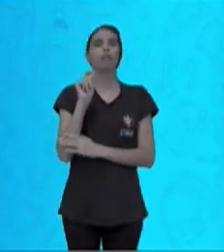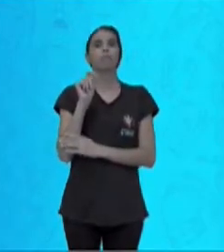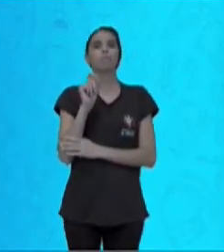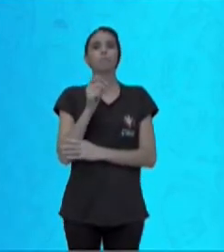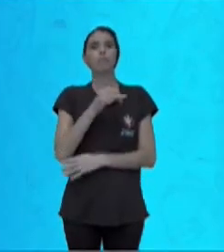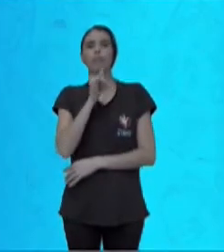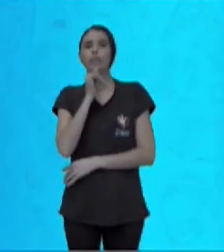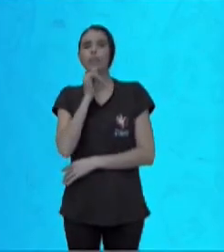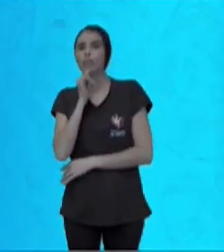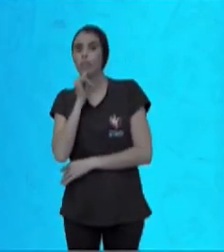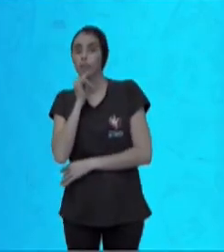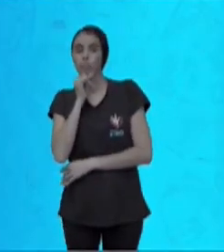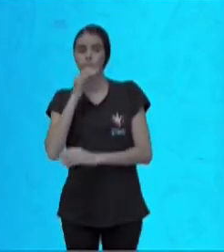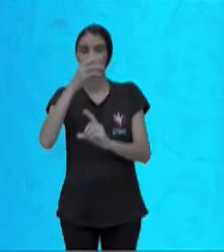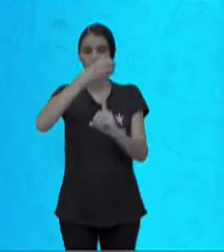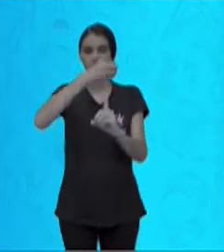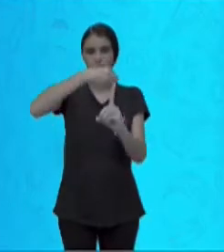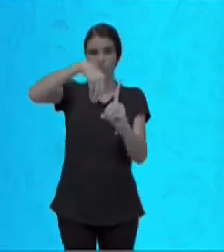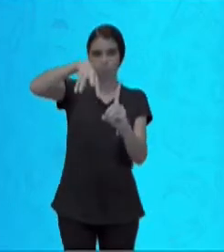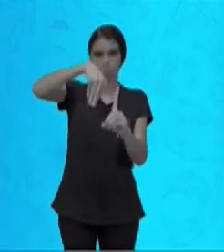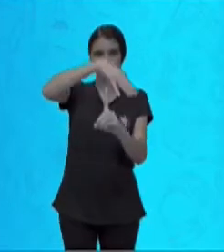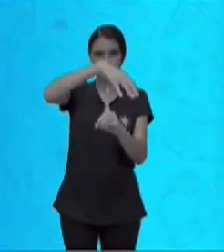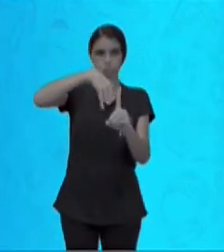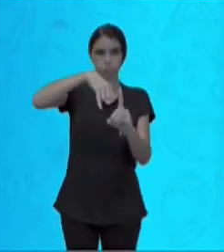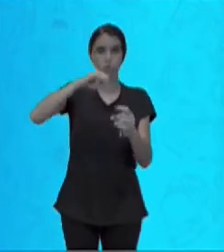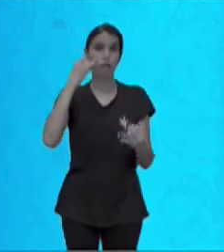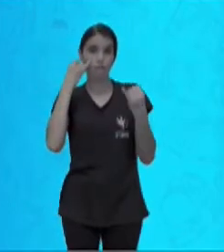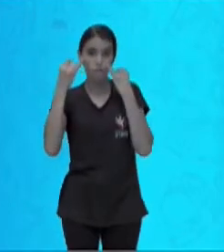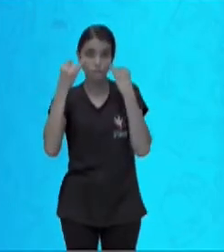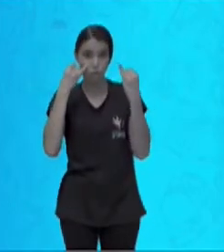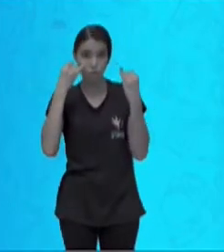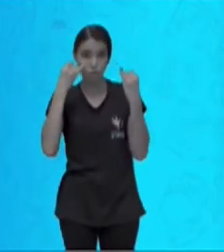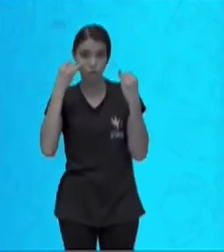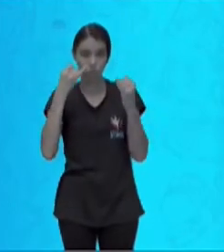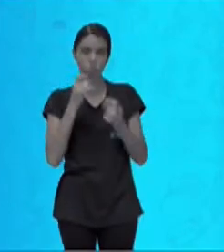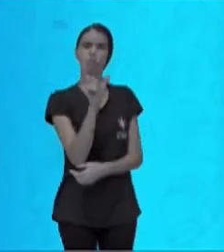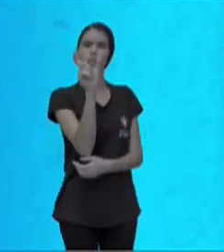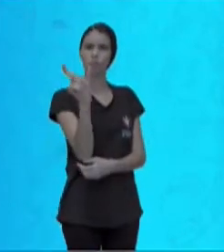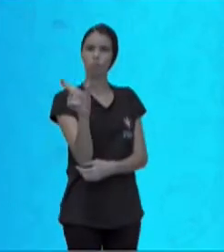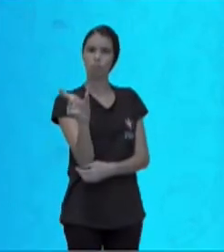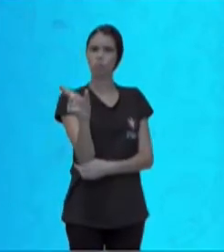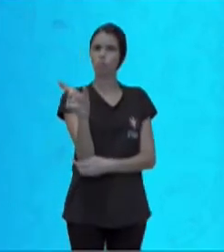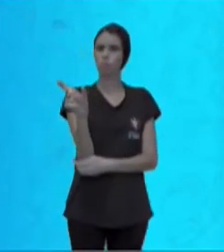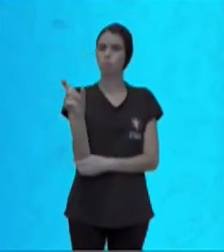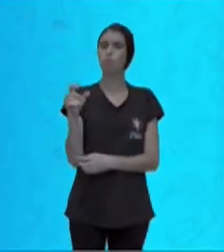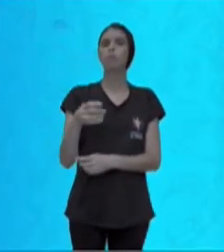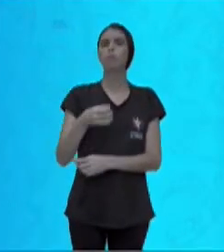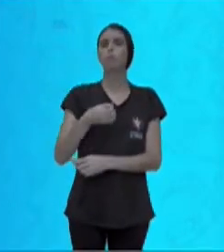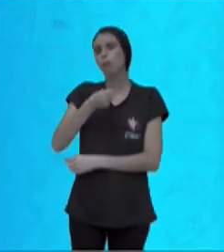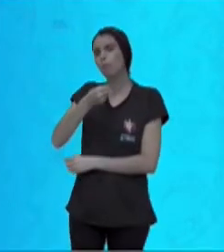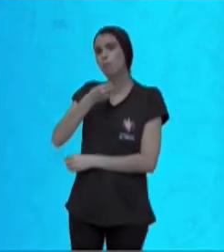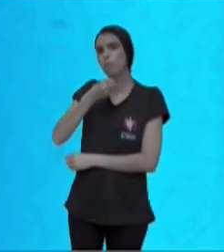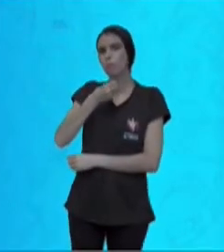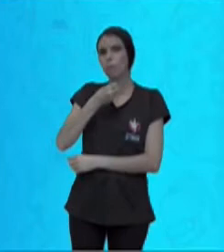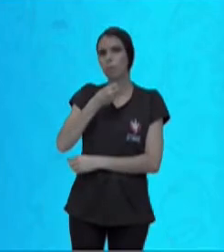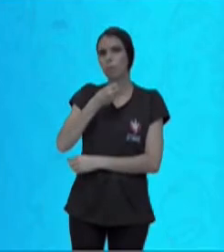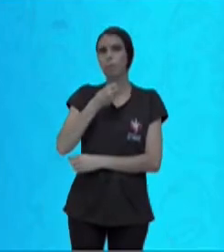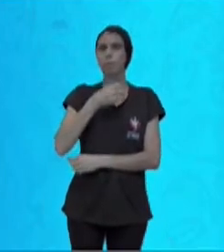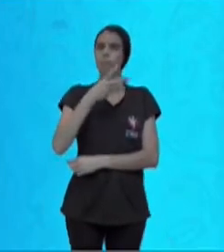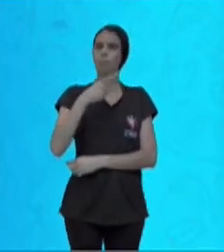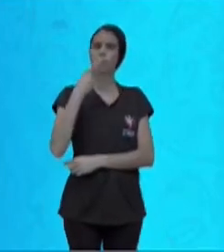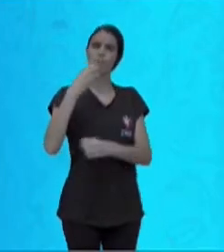a informação. O entrevistado pode falar de um fato que ele testemunhou, pode